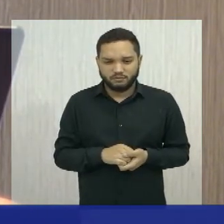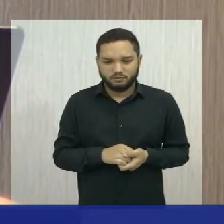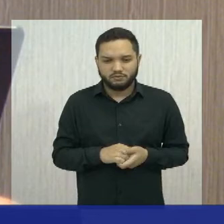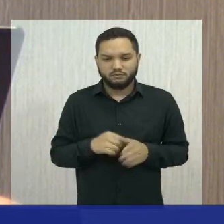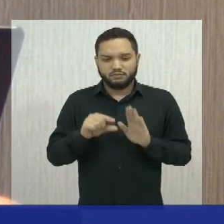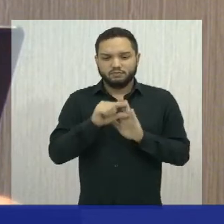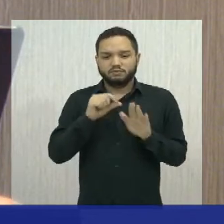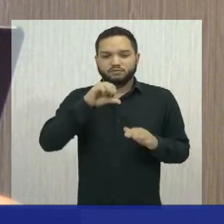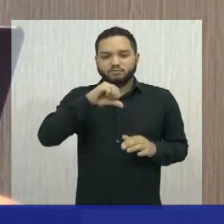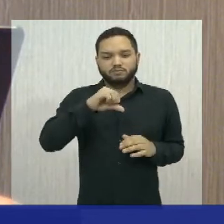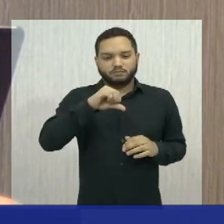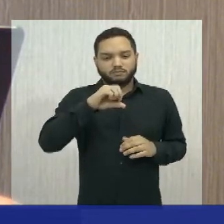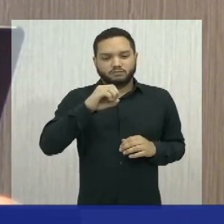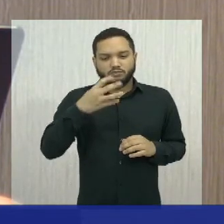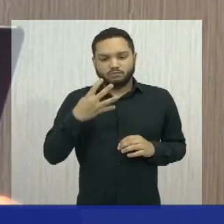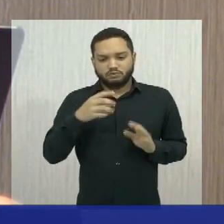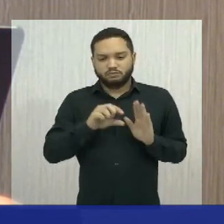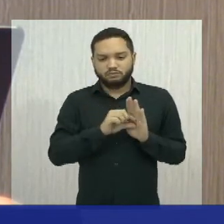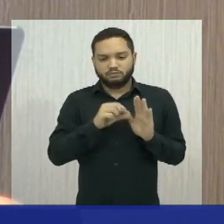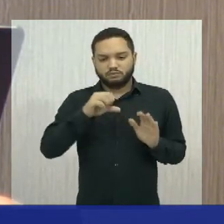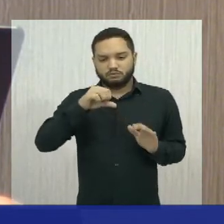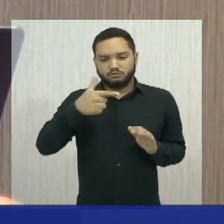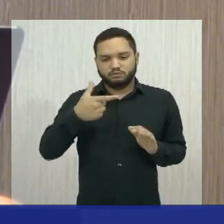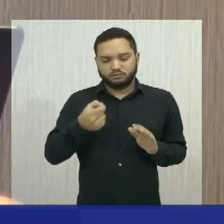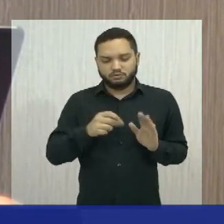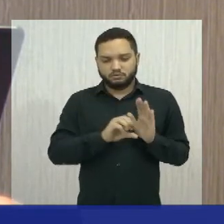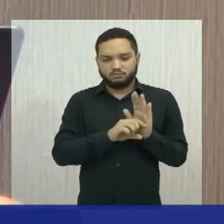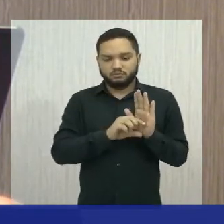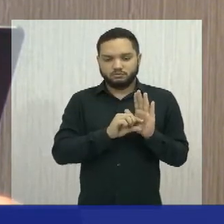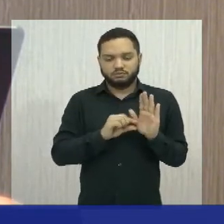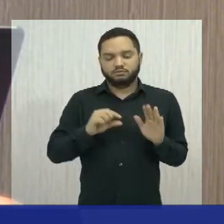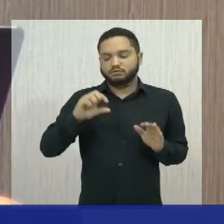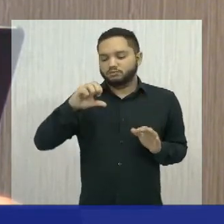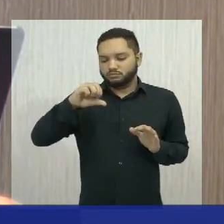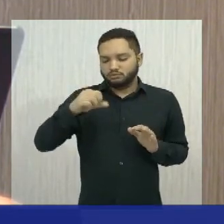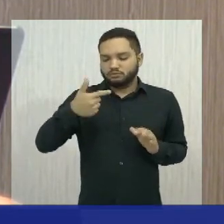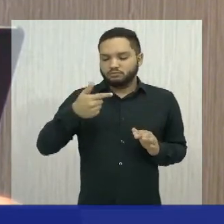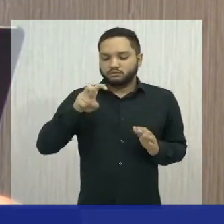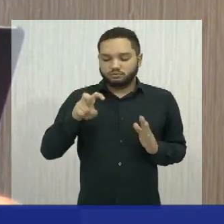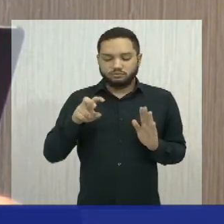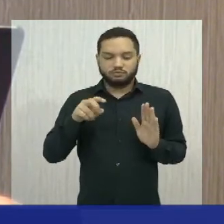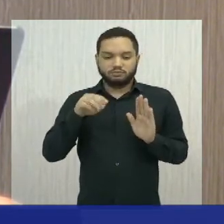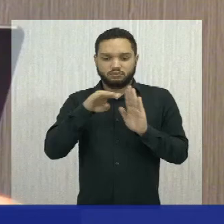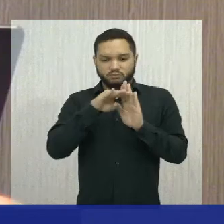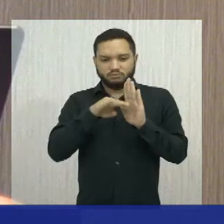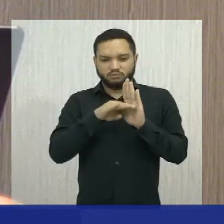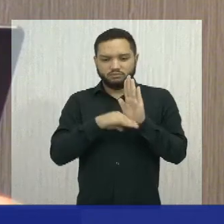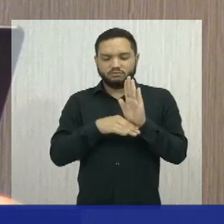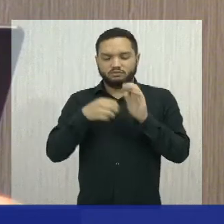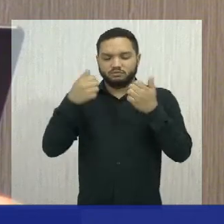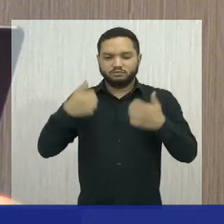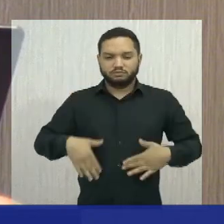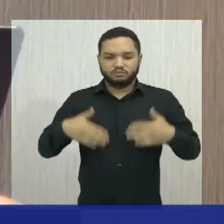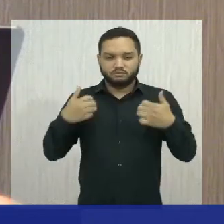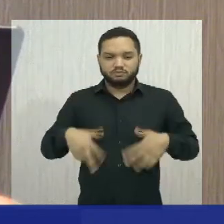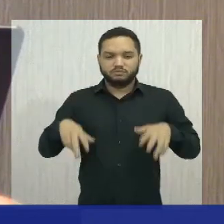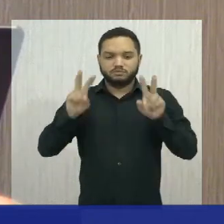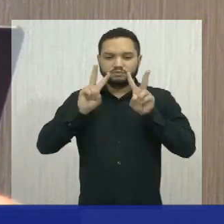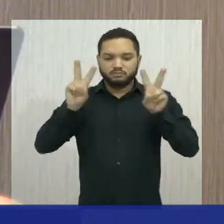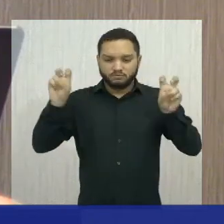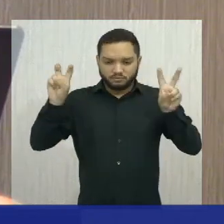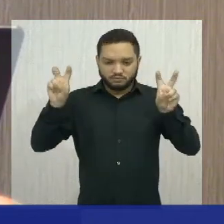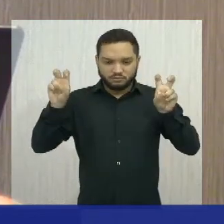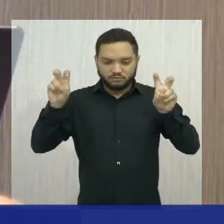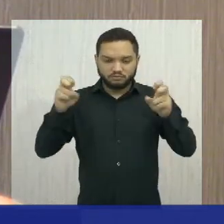os artigos 904, 920 e 925 trazem todos os dispositivos relacionados